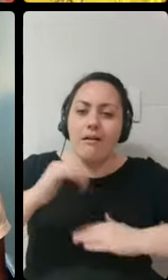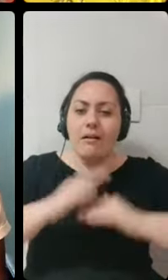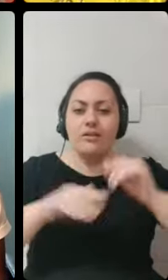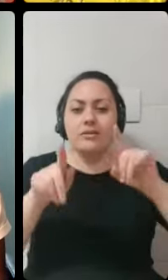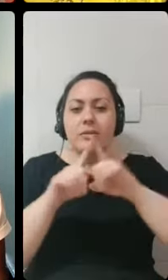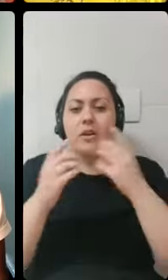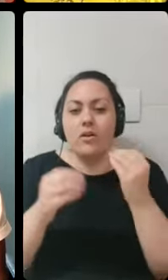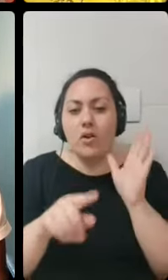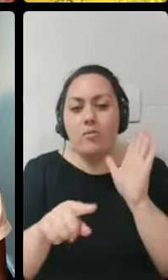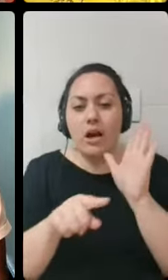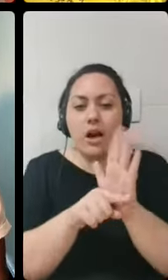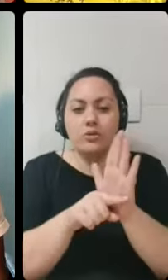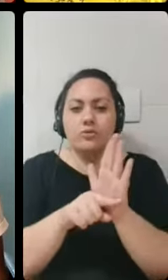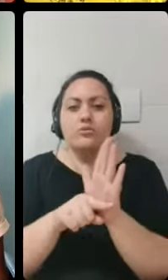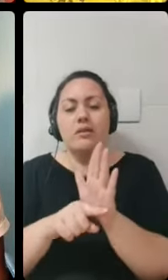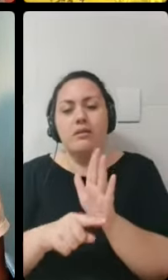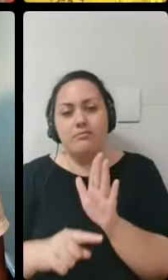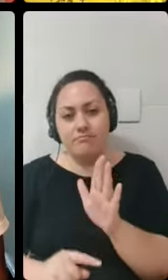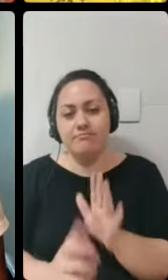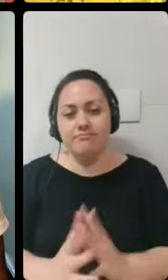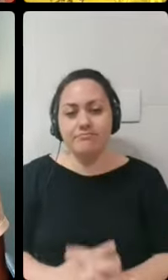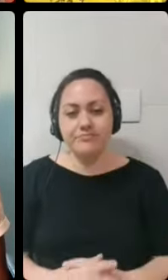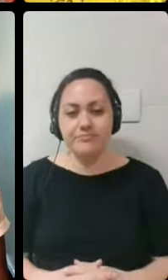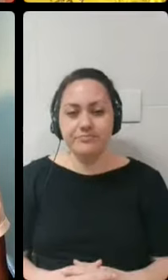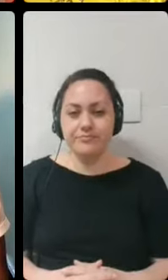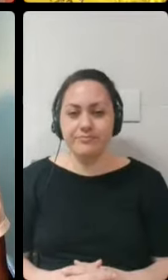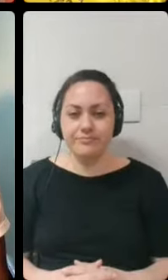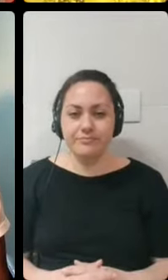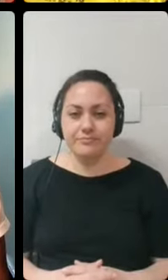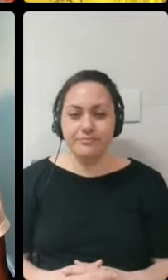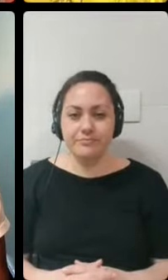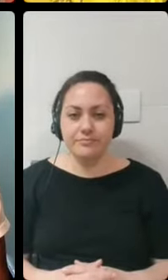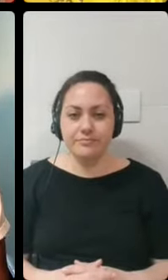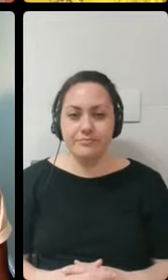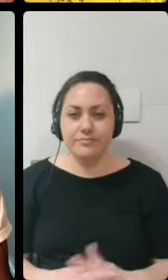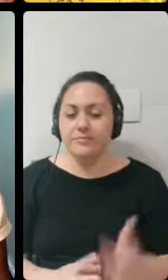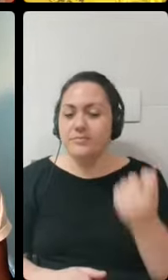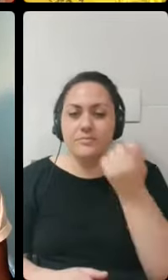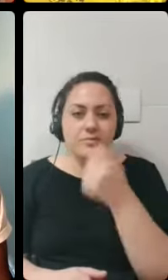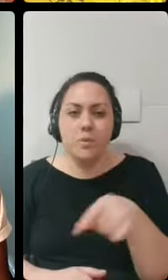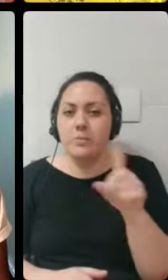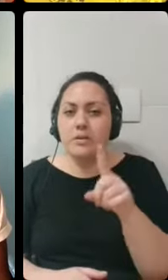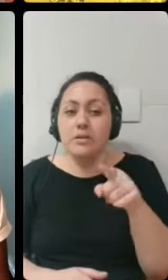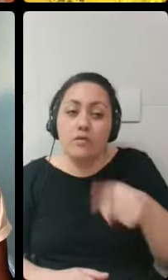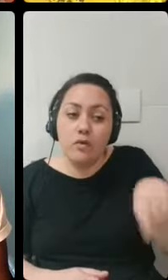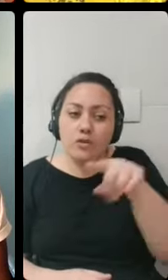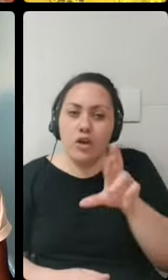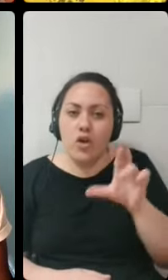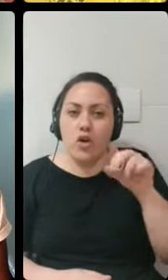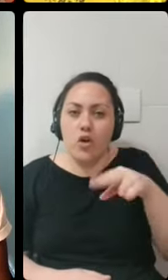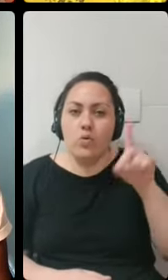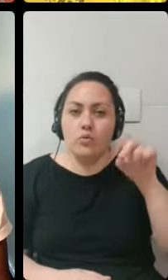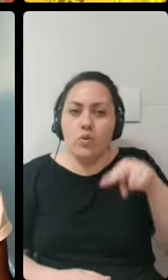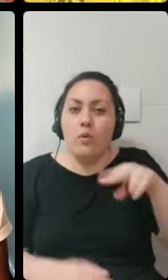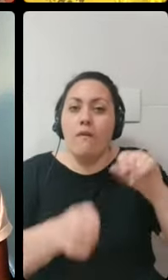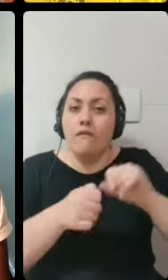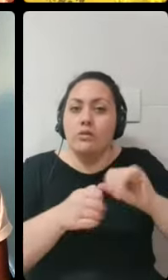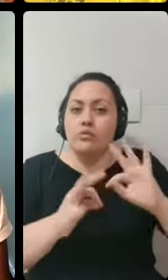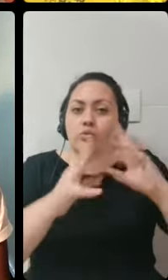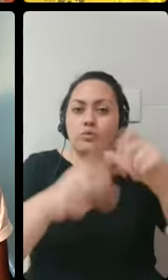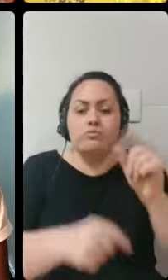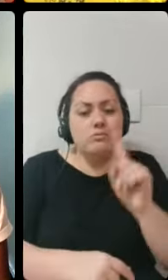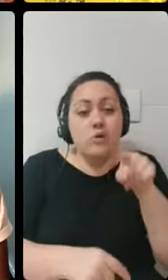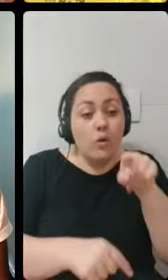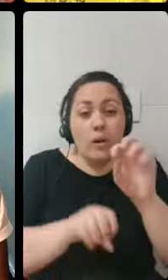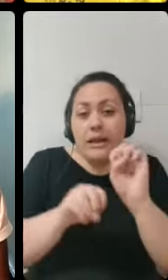nessas situações. É, não vocês fazerem pela comunidade, mas é instrumentalizar a própria comunidade para ela